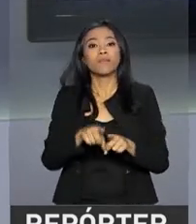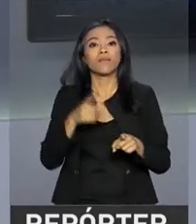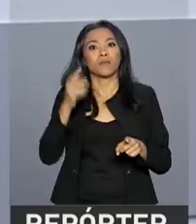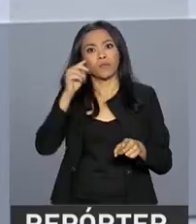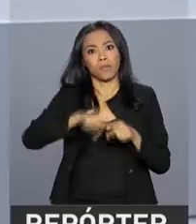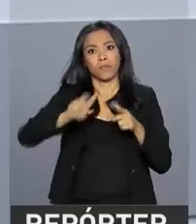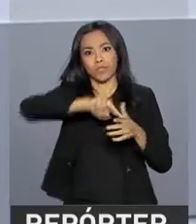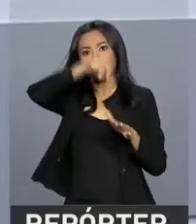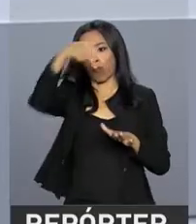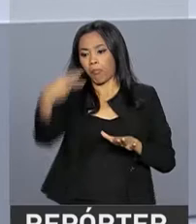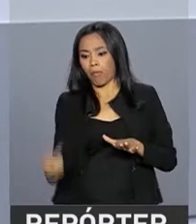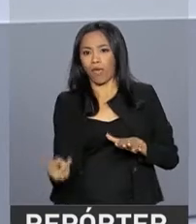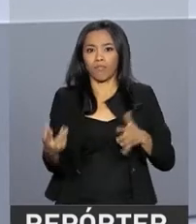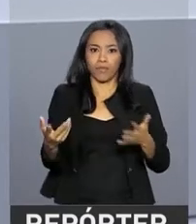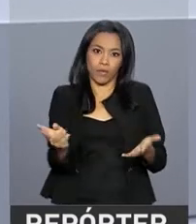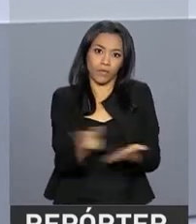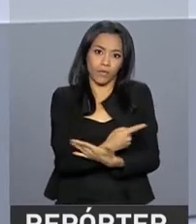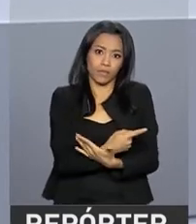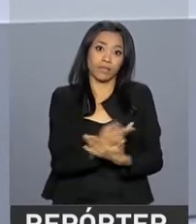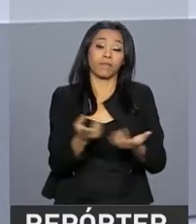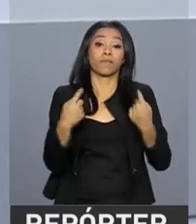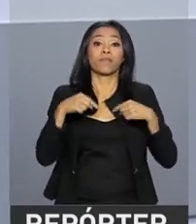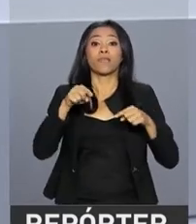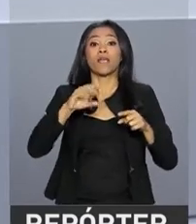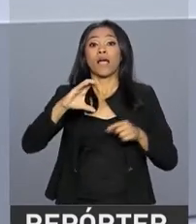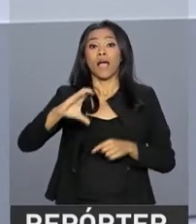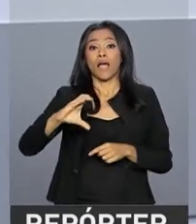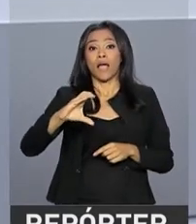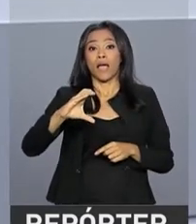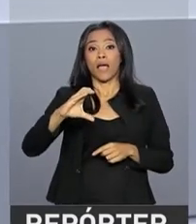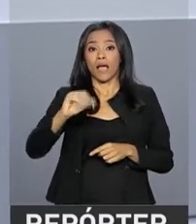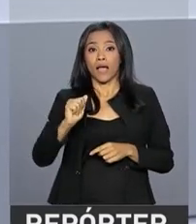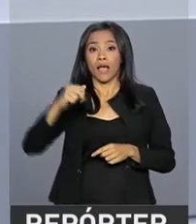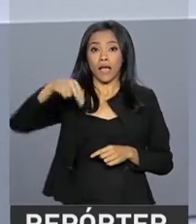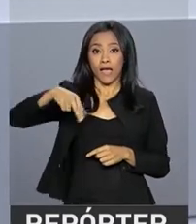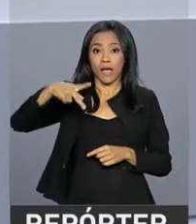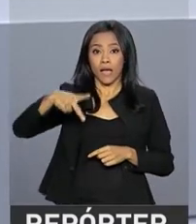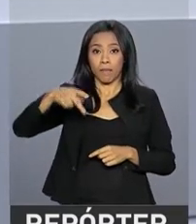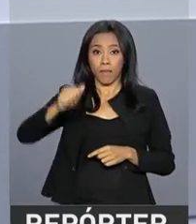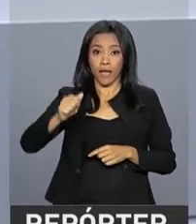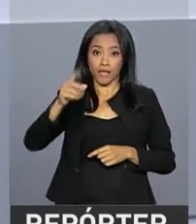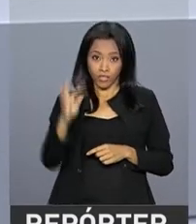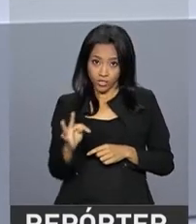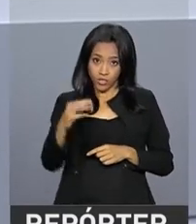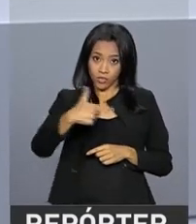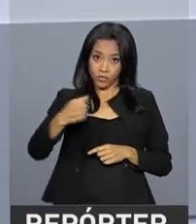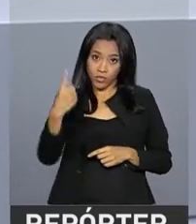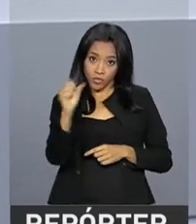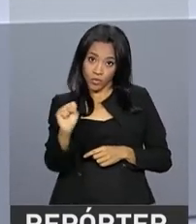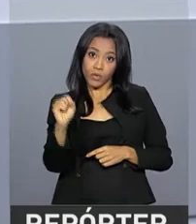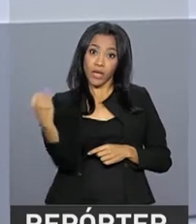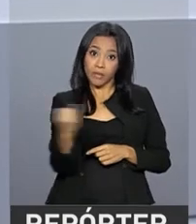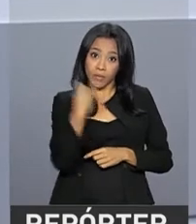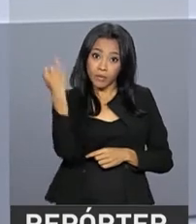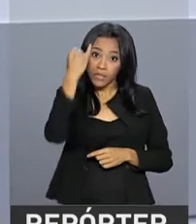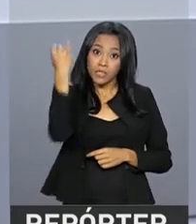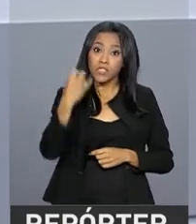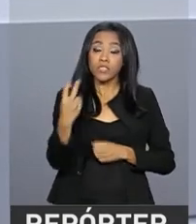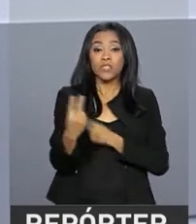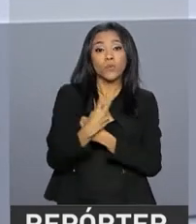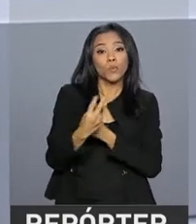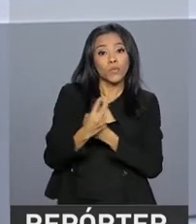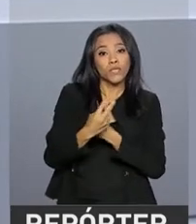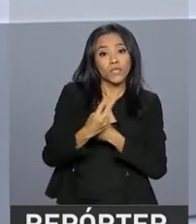alturas. A Campate 2018 quer sensibilizar a sociedade brasileira para a importância desse tipo de prevenção.